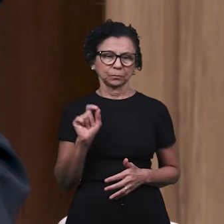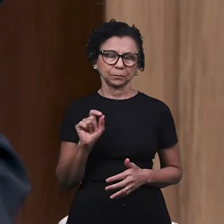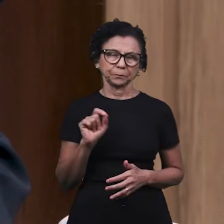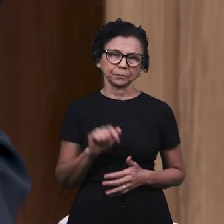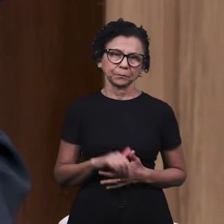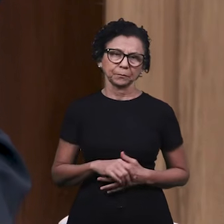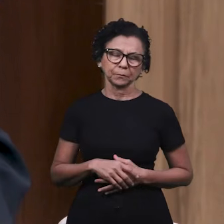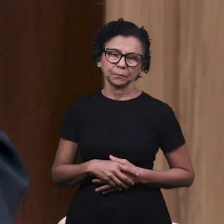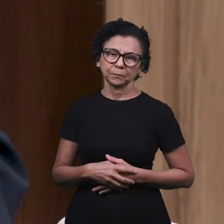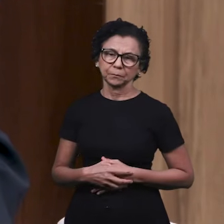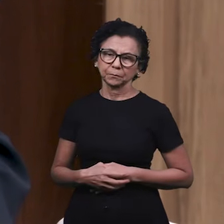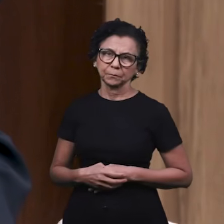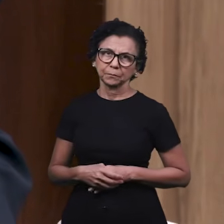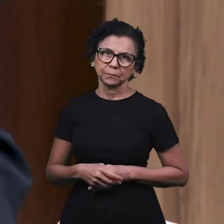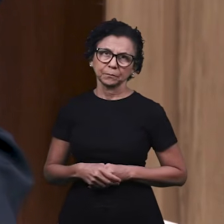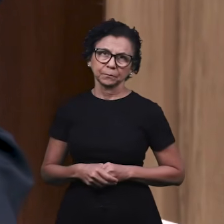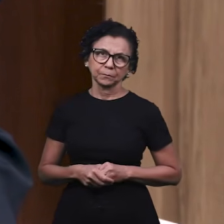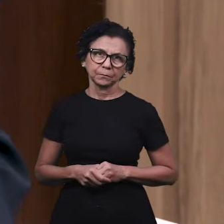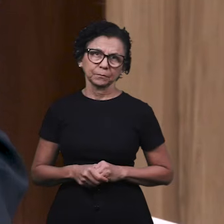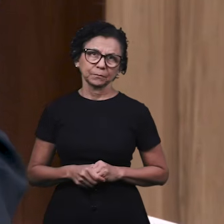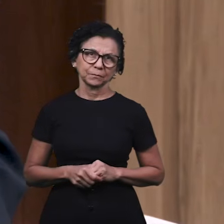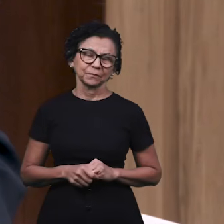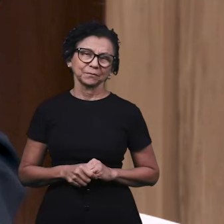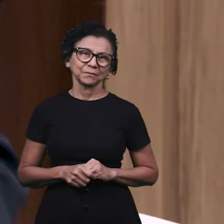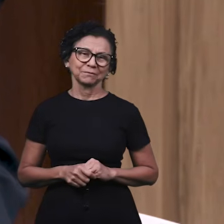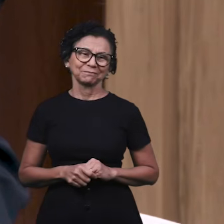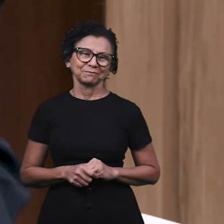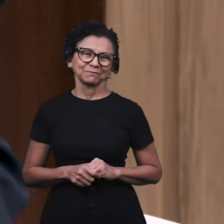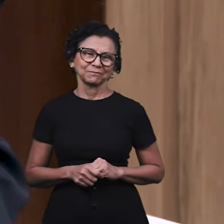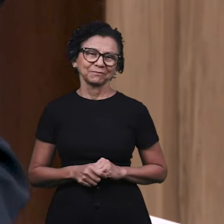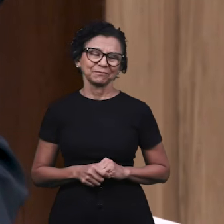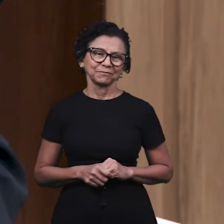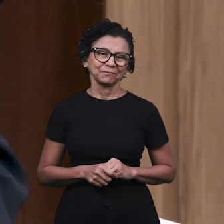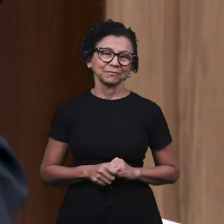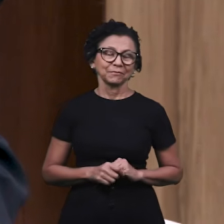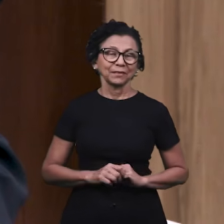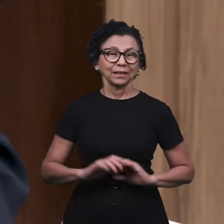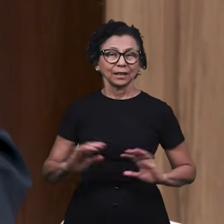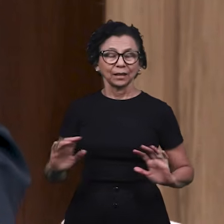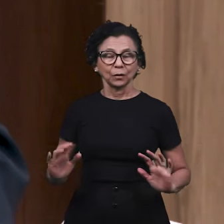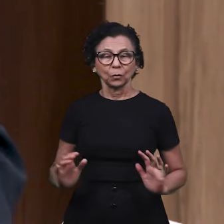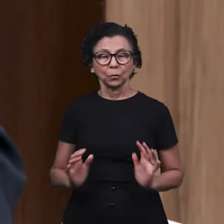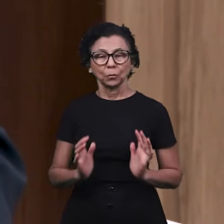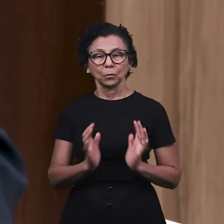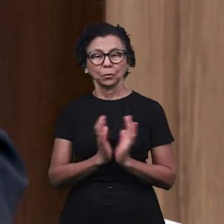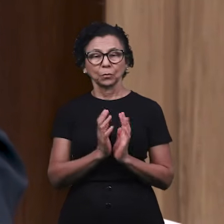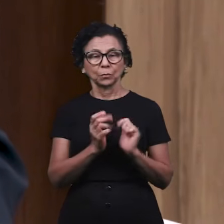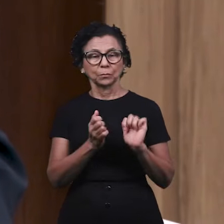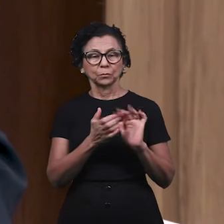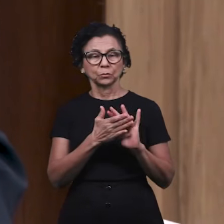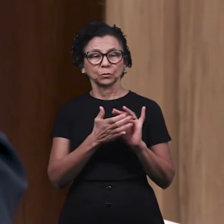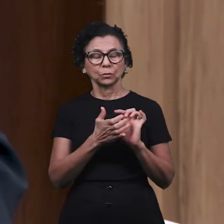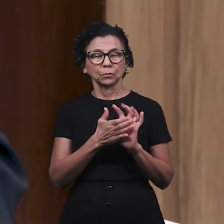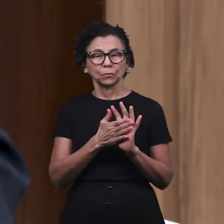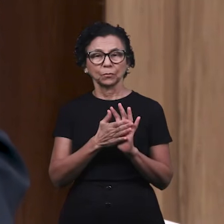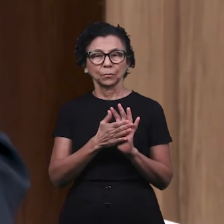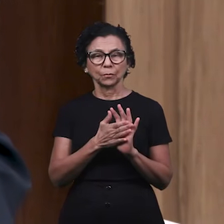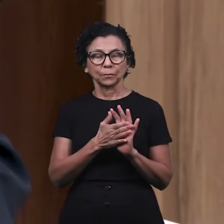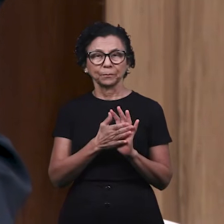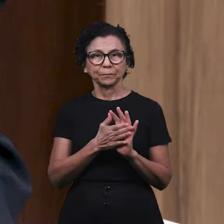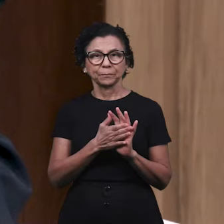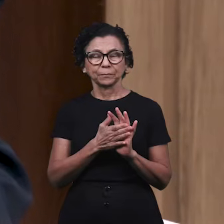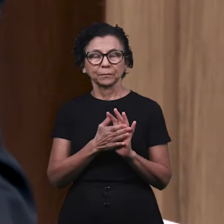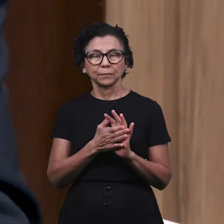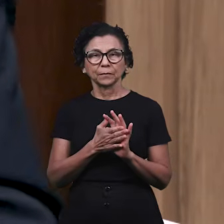seguinte: a questão de integração do instrumentista com o instrumento que ele toca. Vamos